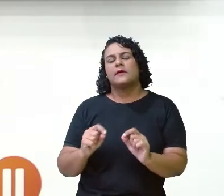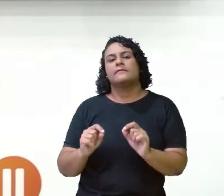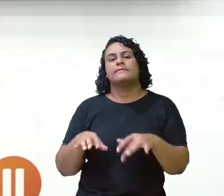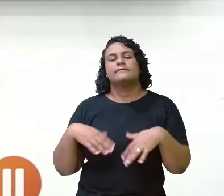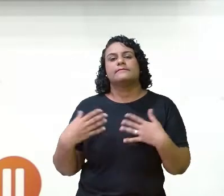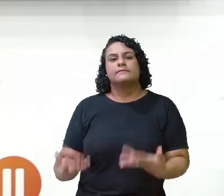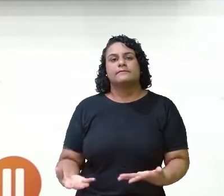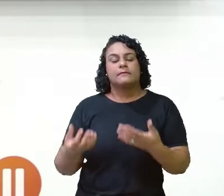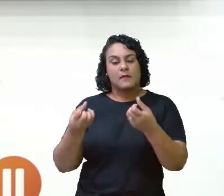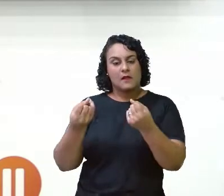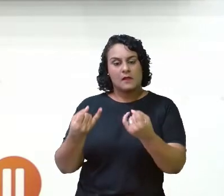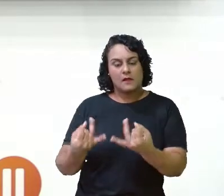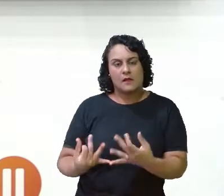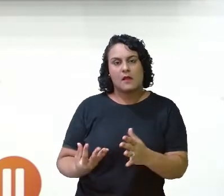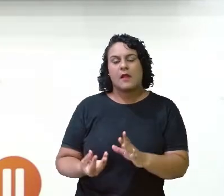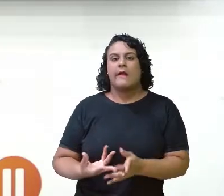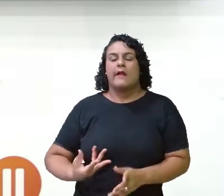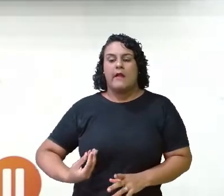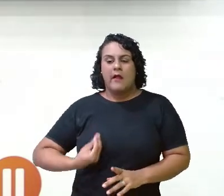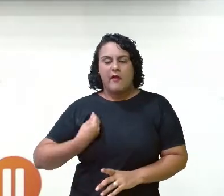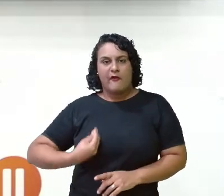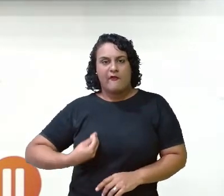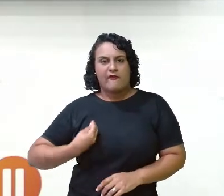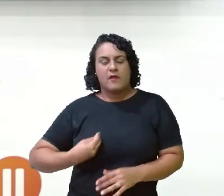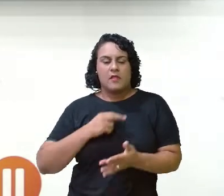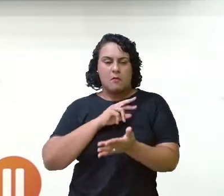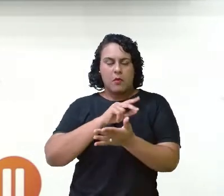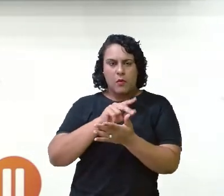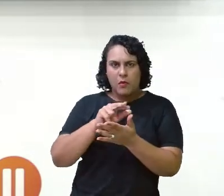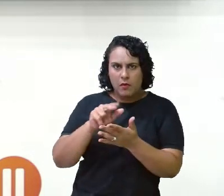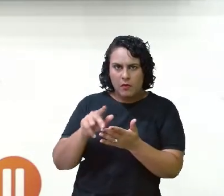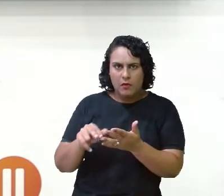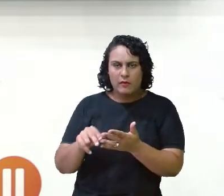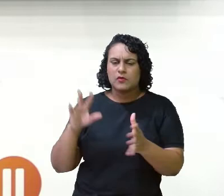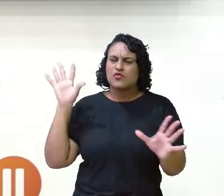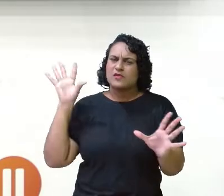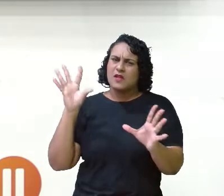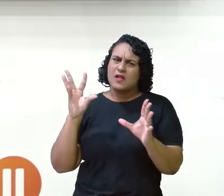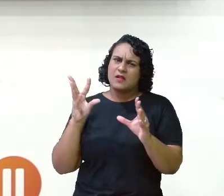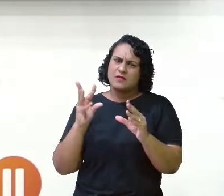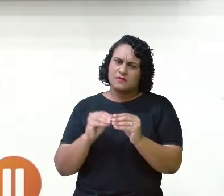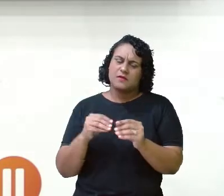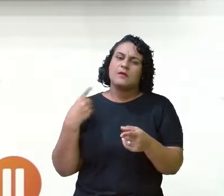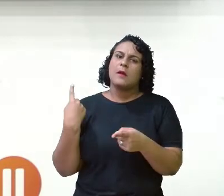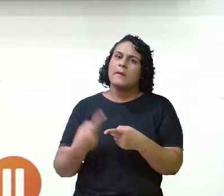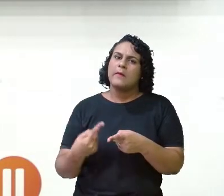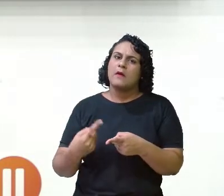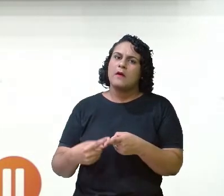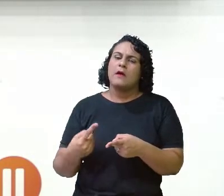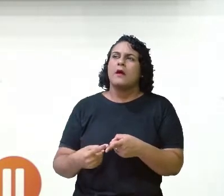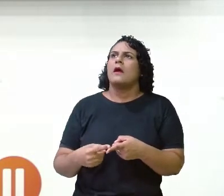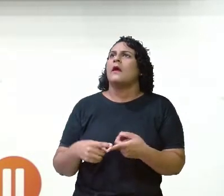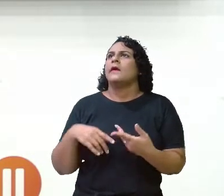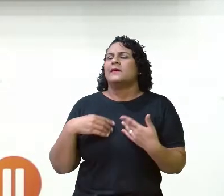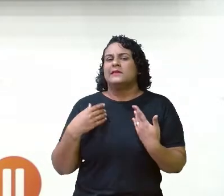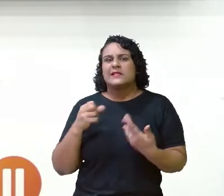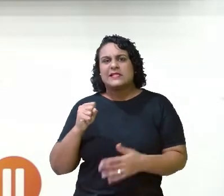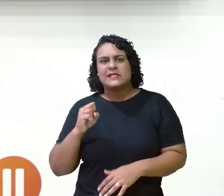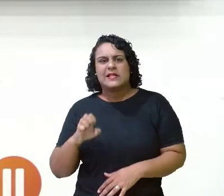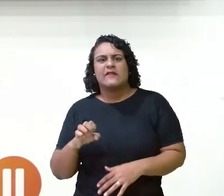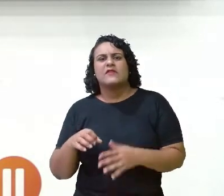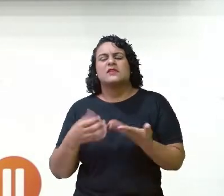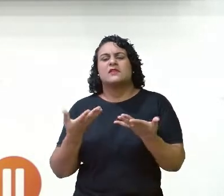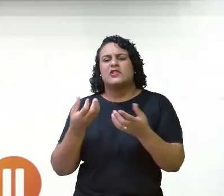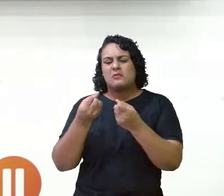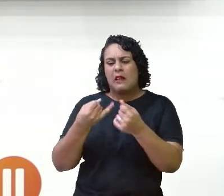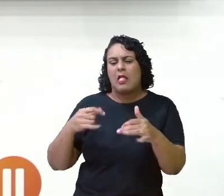de biodiversidade, eu trouxe bem resumido, né? Porque seria uma aula de muitas horas. Mas vocês sabem que a gente